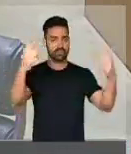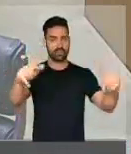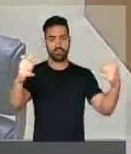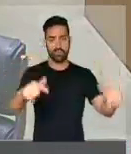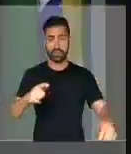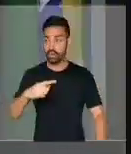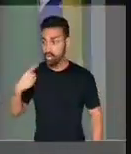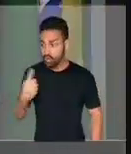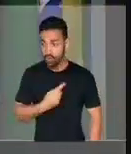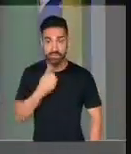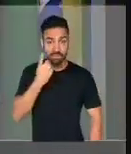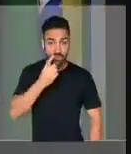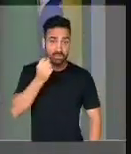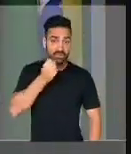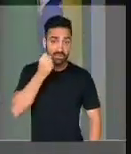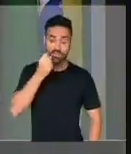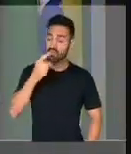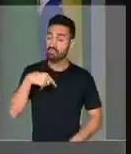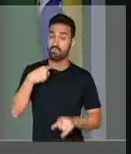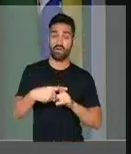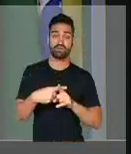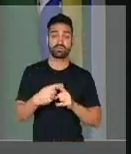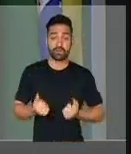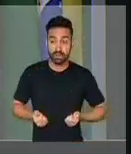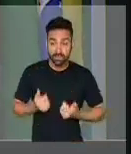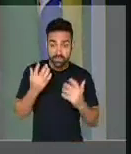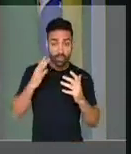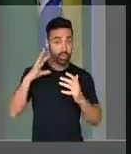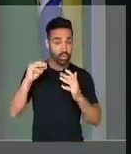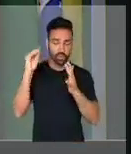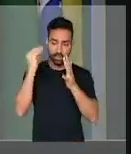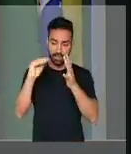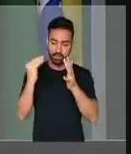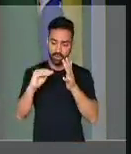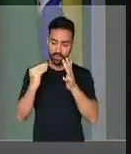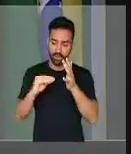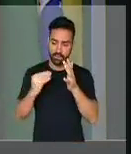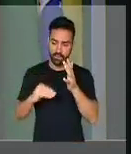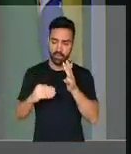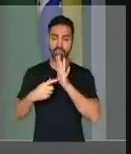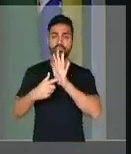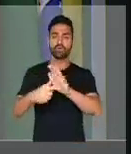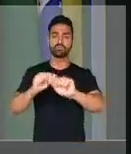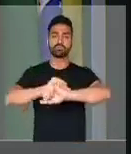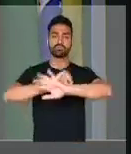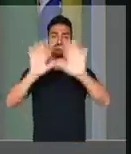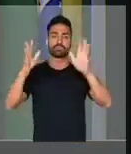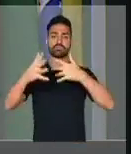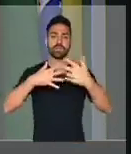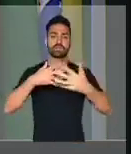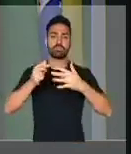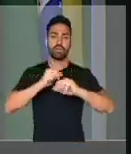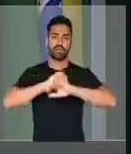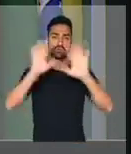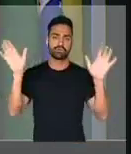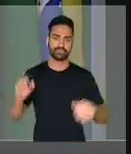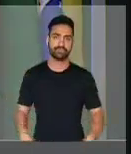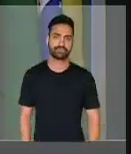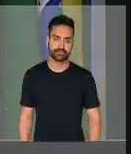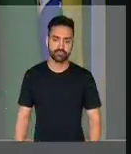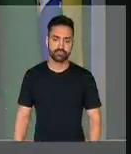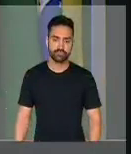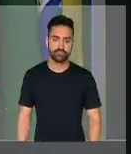nossas contas pessoais, o nosso gasto é extremamente transparente. O que nós podemos,